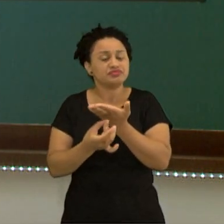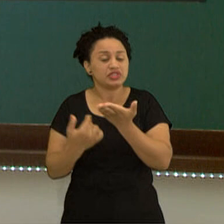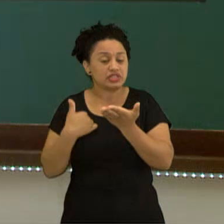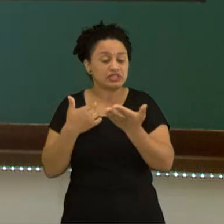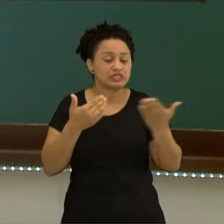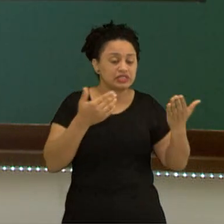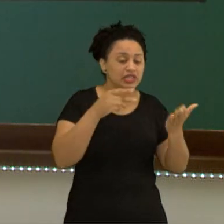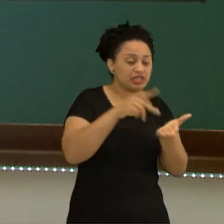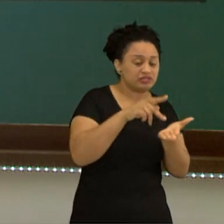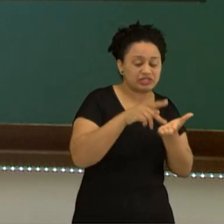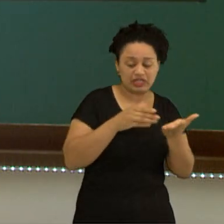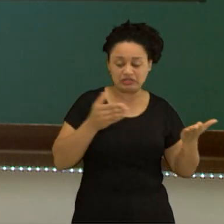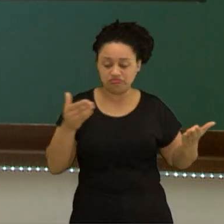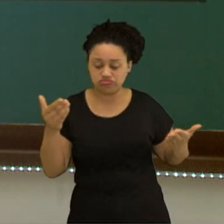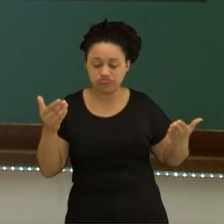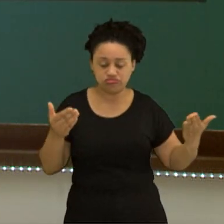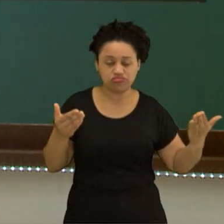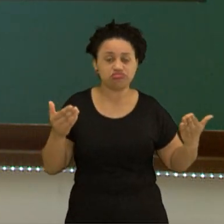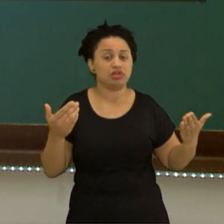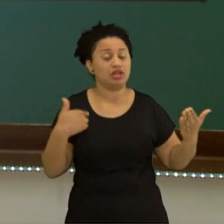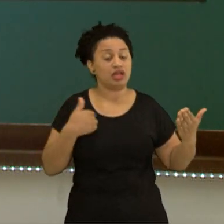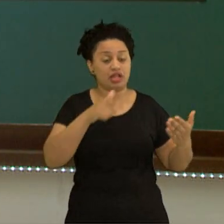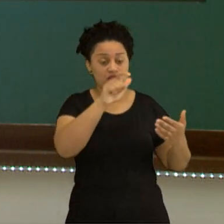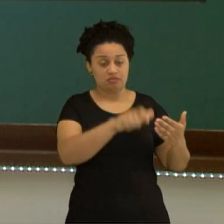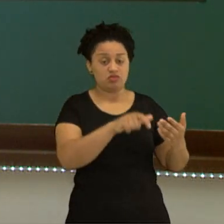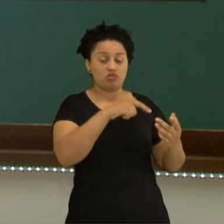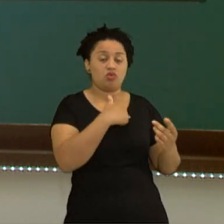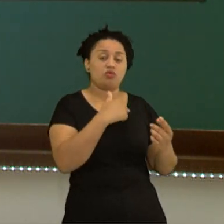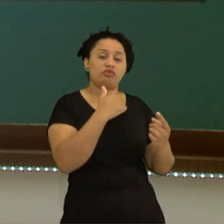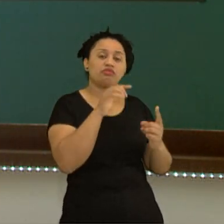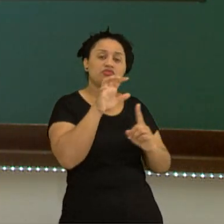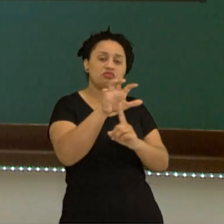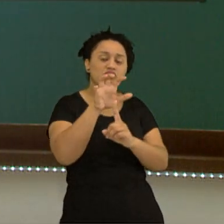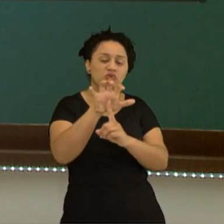que serviu de inspiração, muitas vezes e